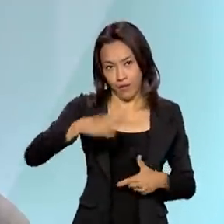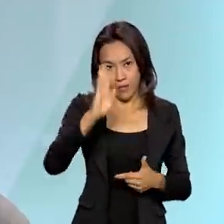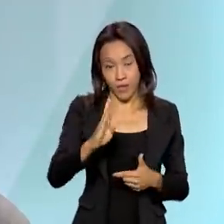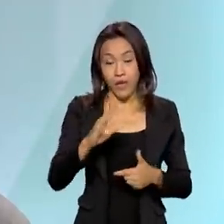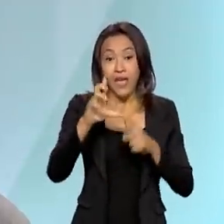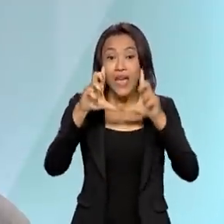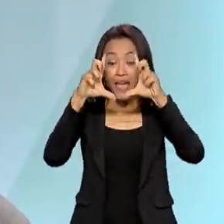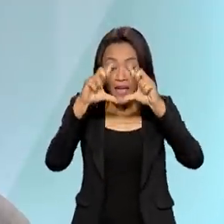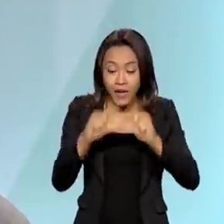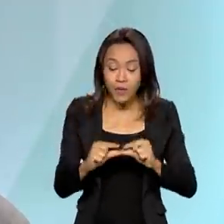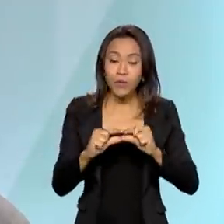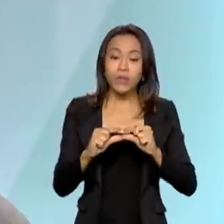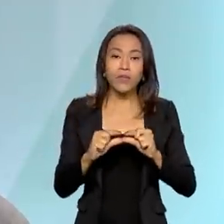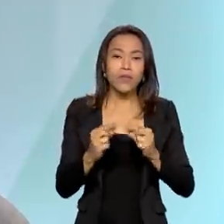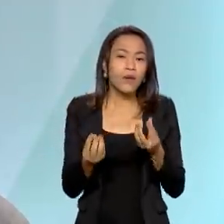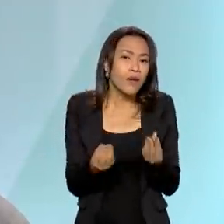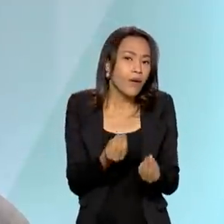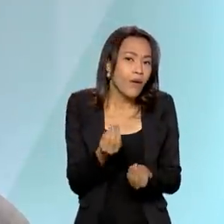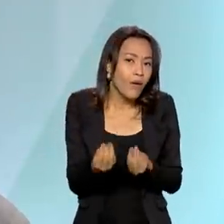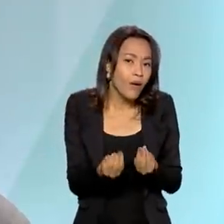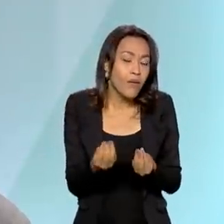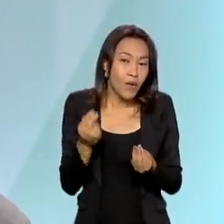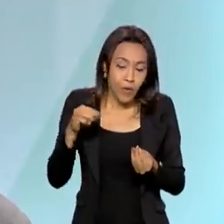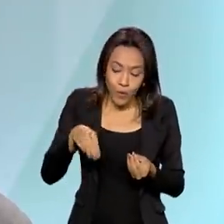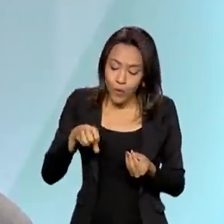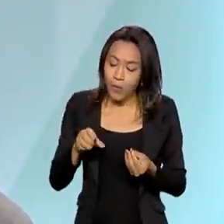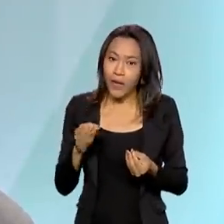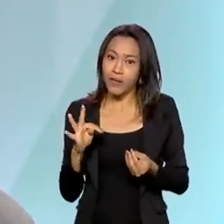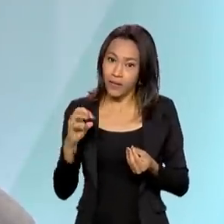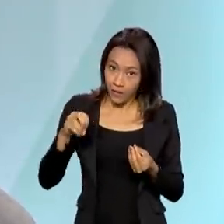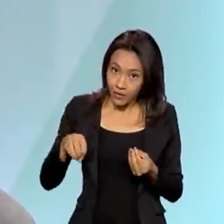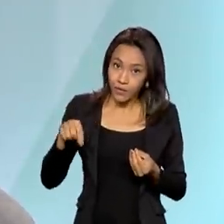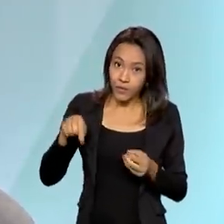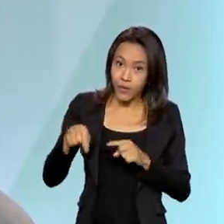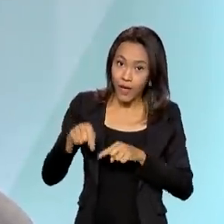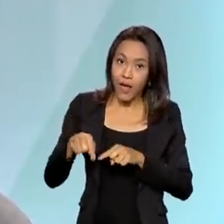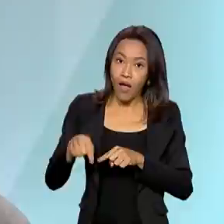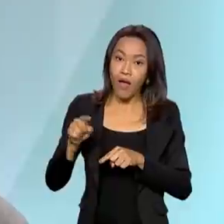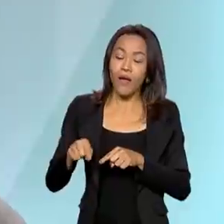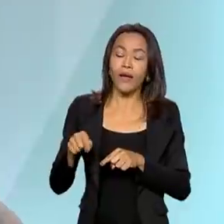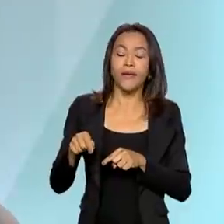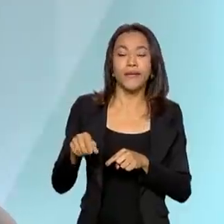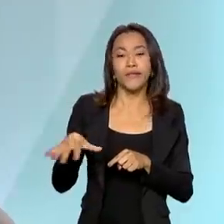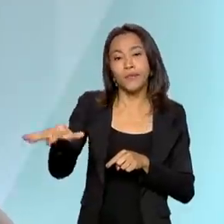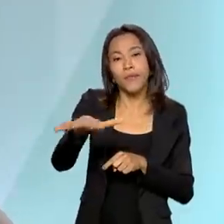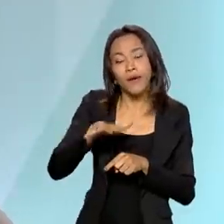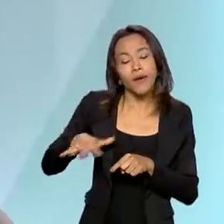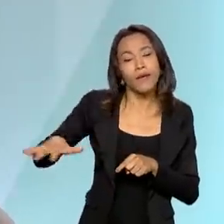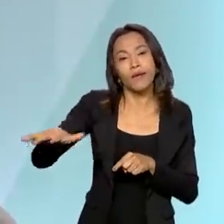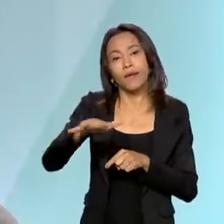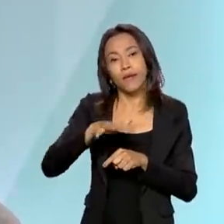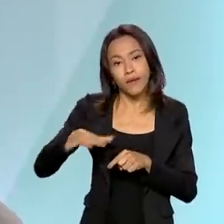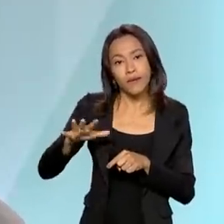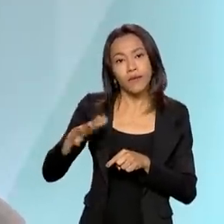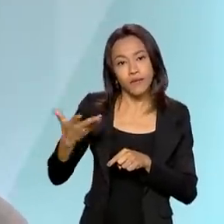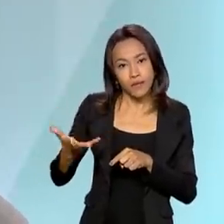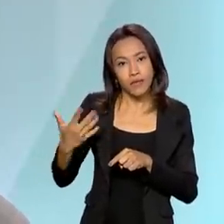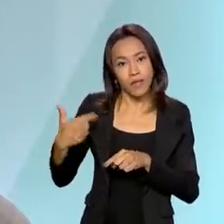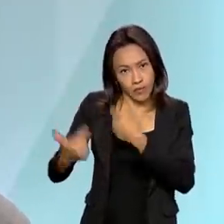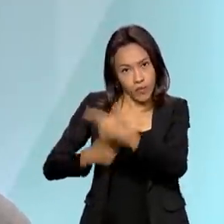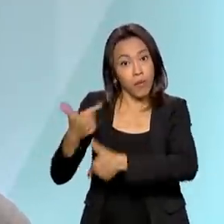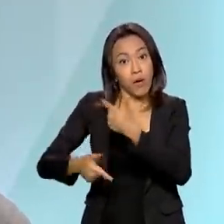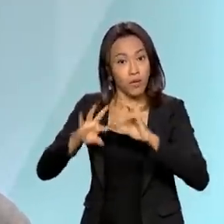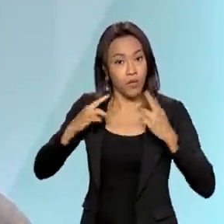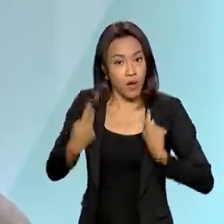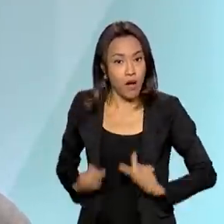emissões de uma atividade, uma vez que o metano vem de uma atividade, muitas vezes uma atividade humana. Então,